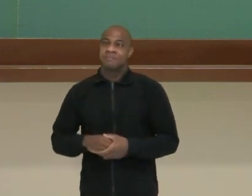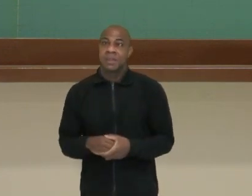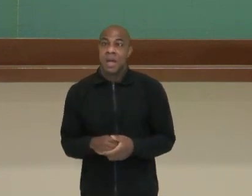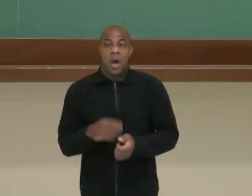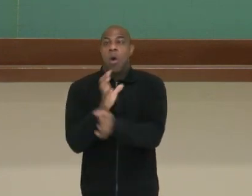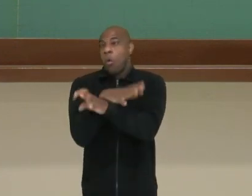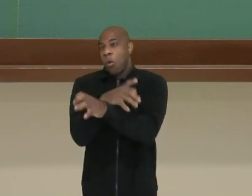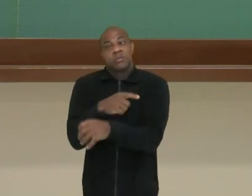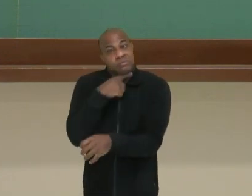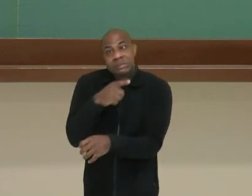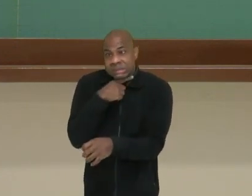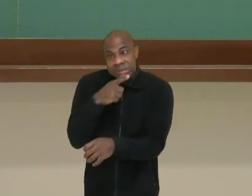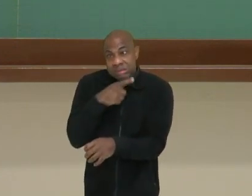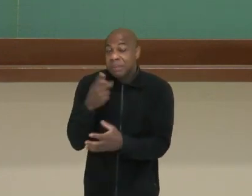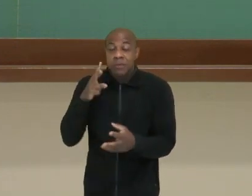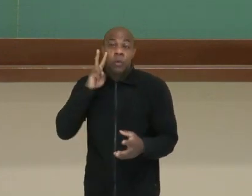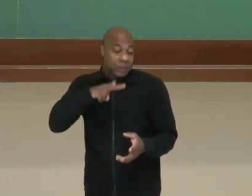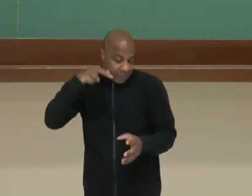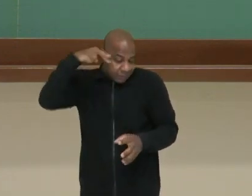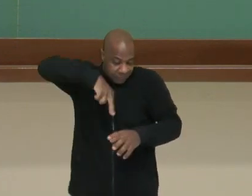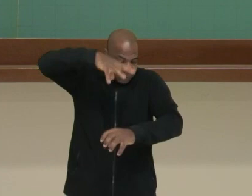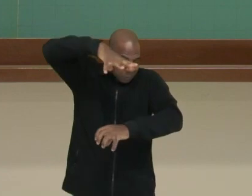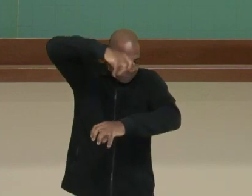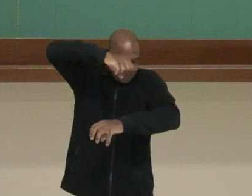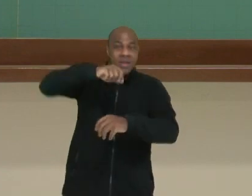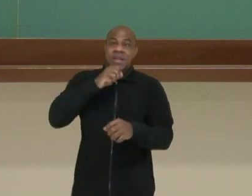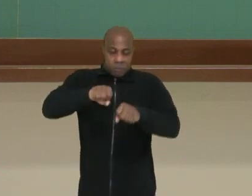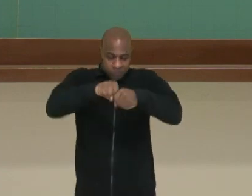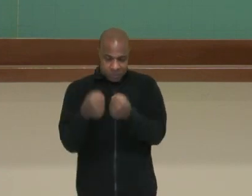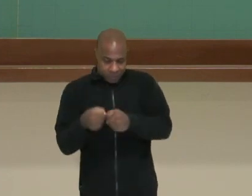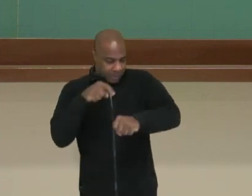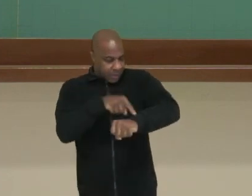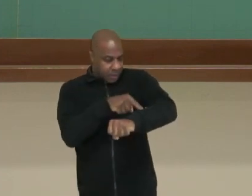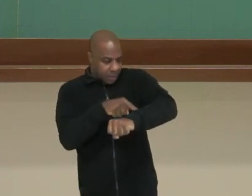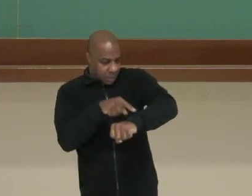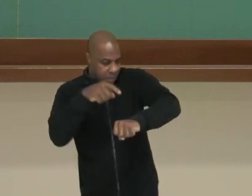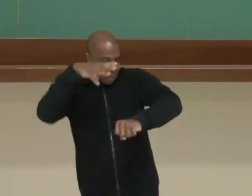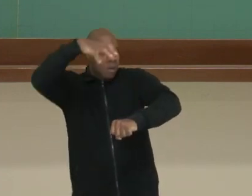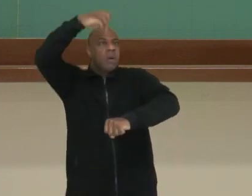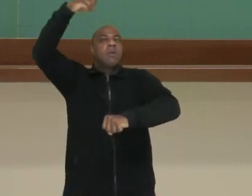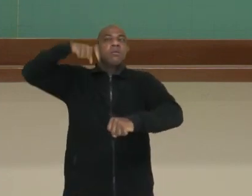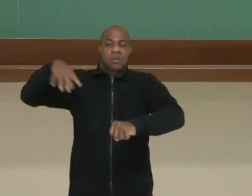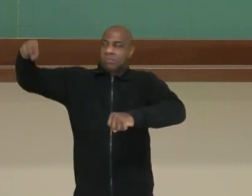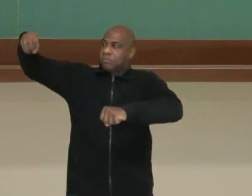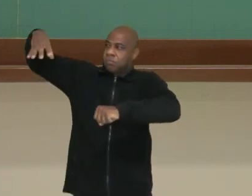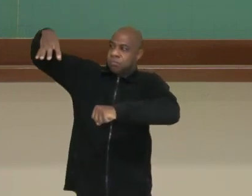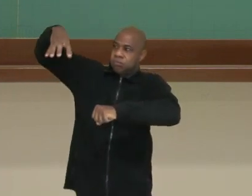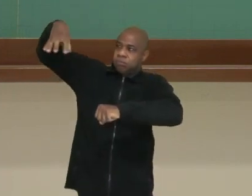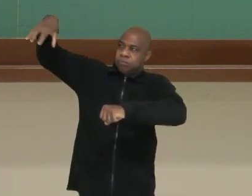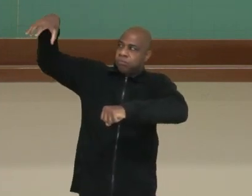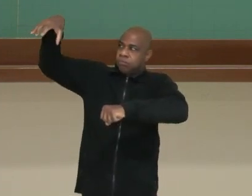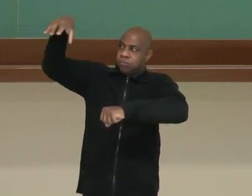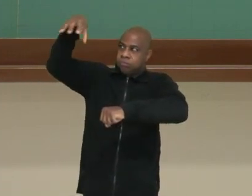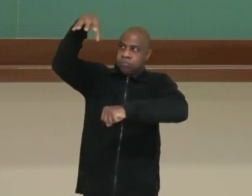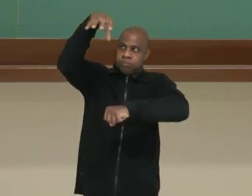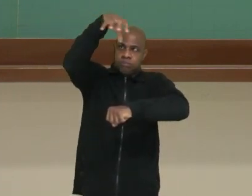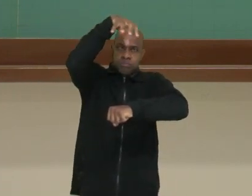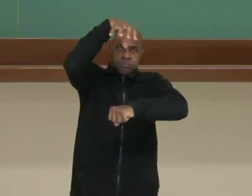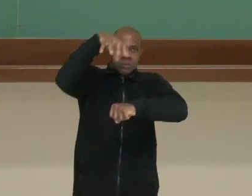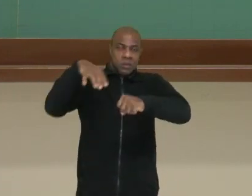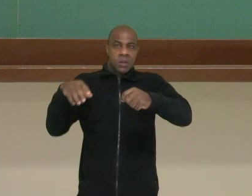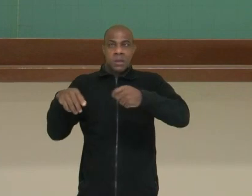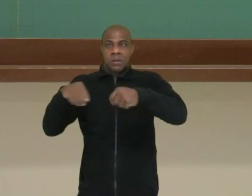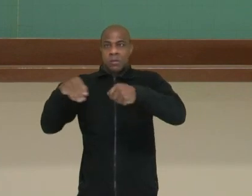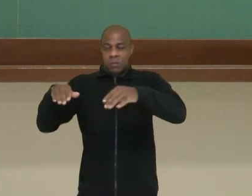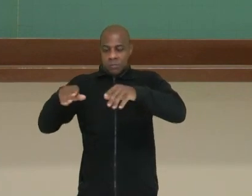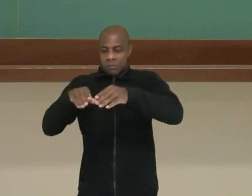exemplo, se eu quebrar alguma parte da minha mão, eu vou chegar num lugar, eles vão colocar um filme por baixo.